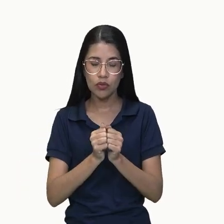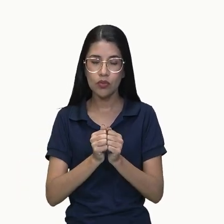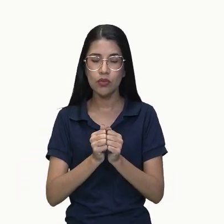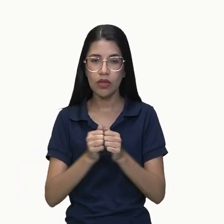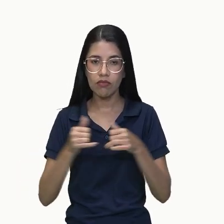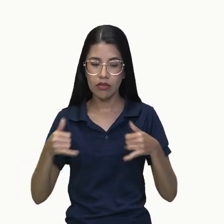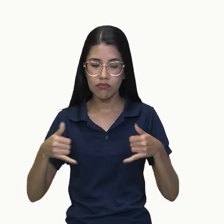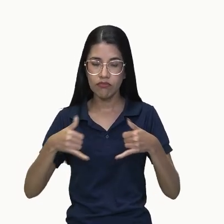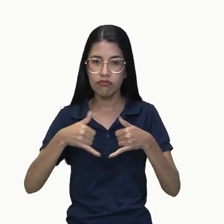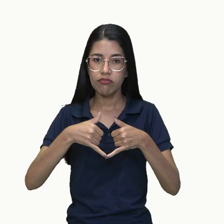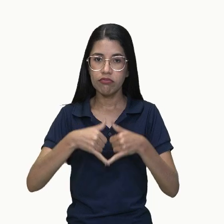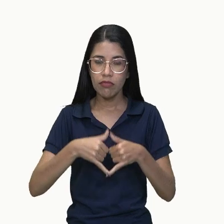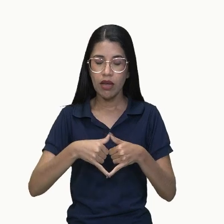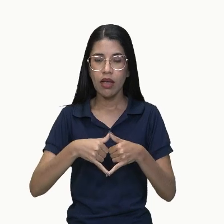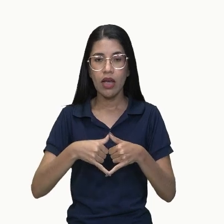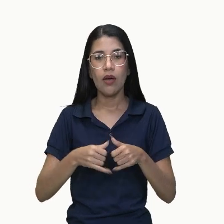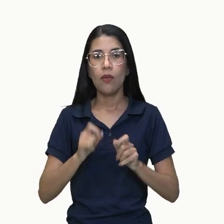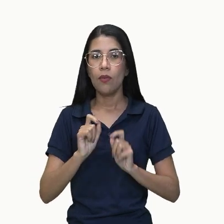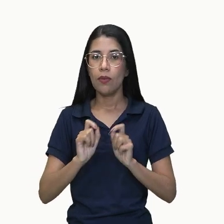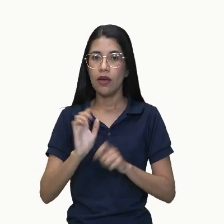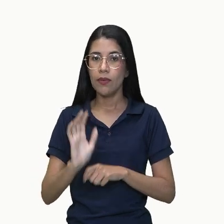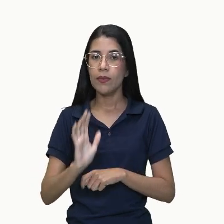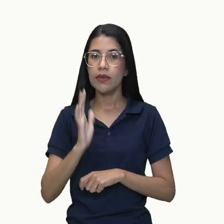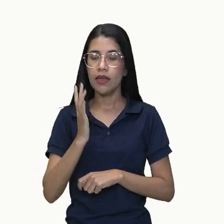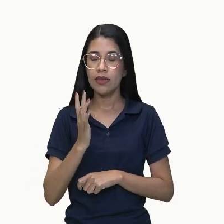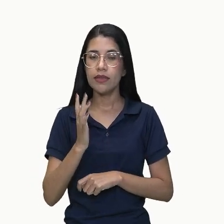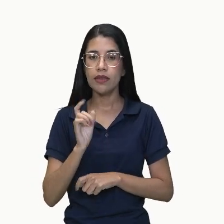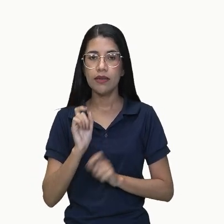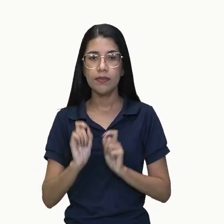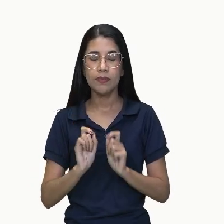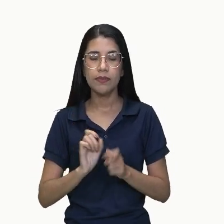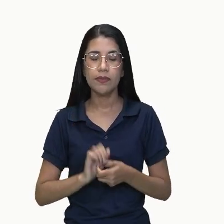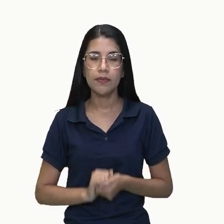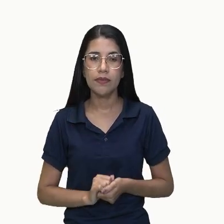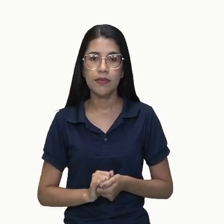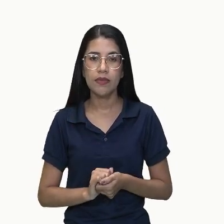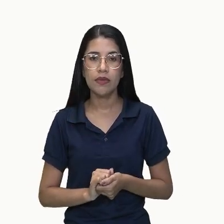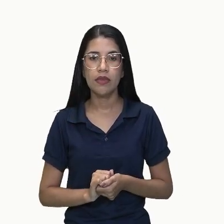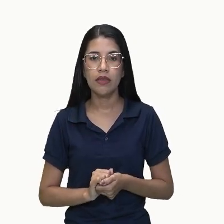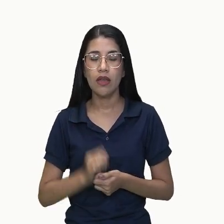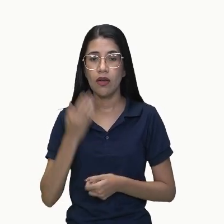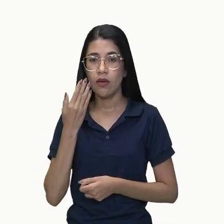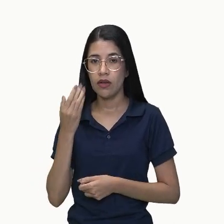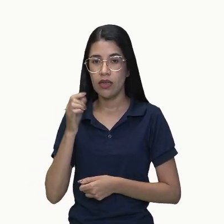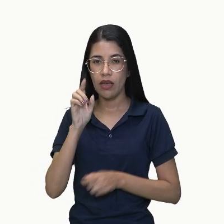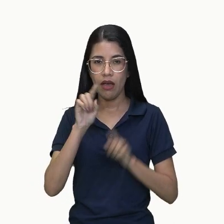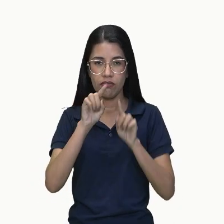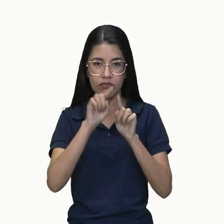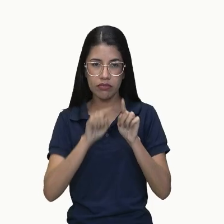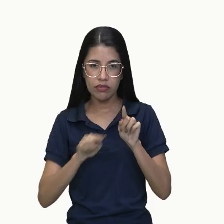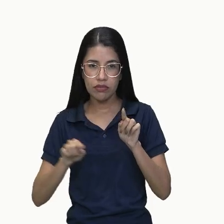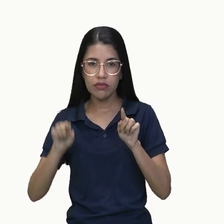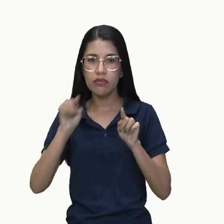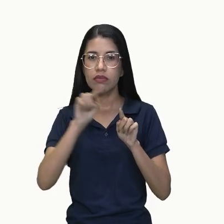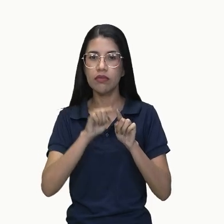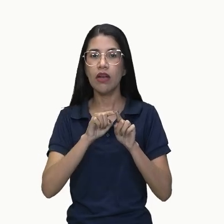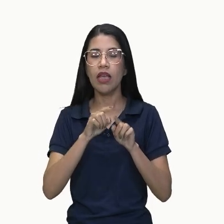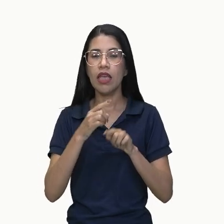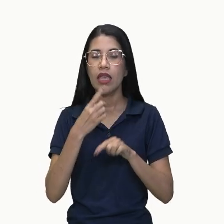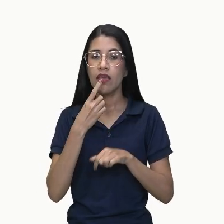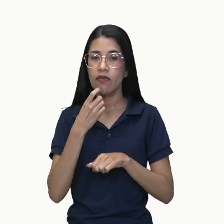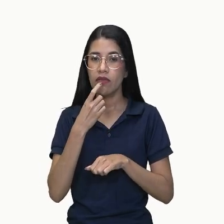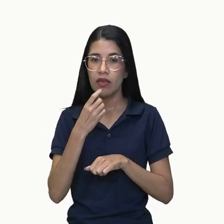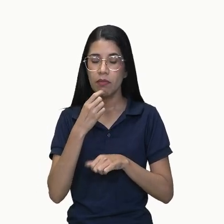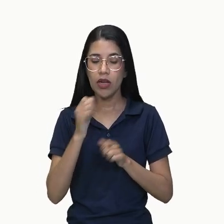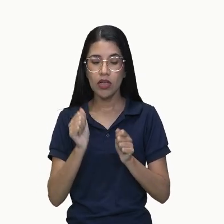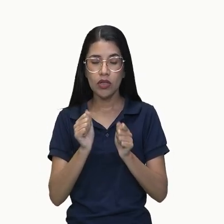se juntam, o que acontece? Esta parte aqui, ó, ela se